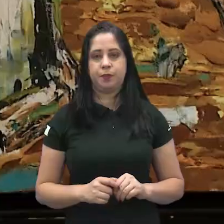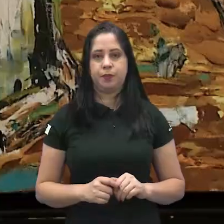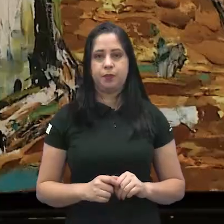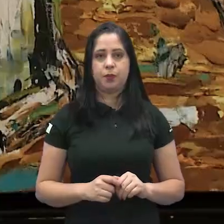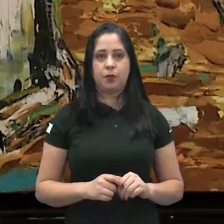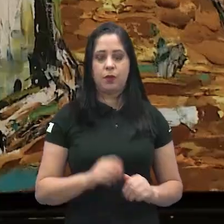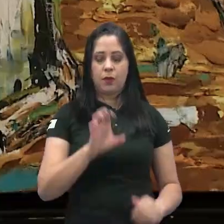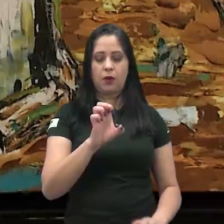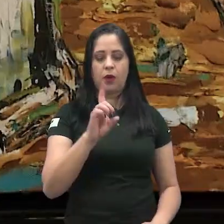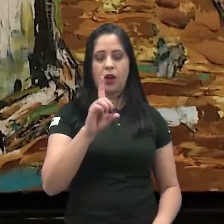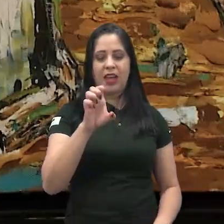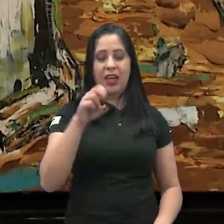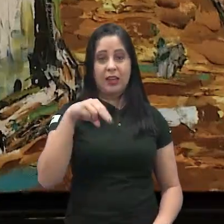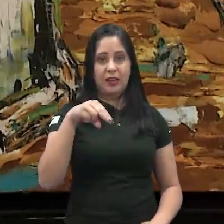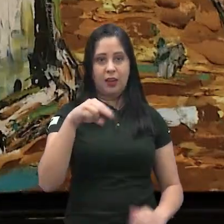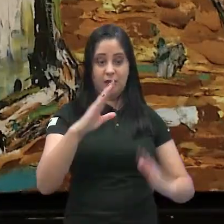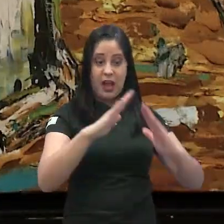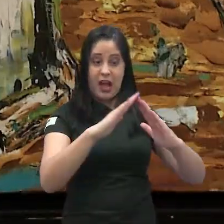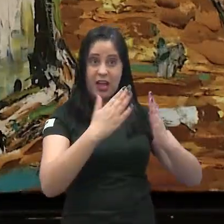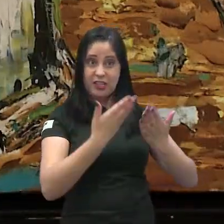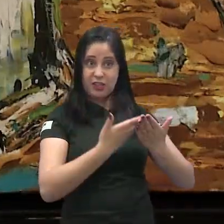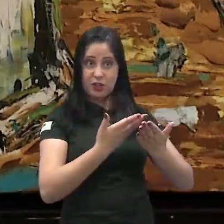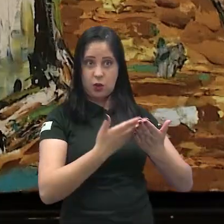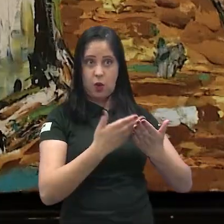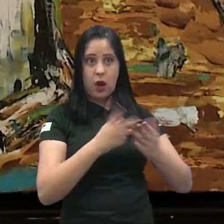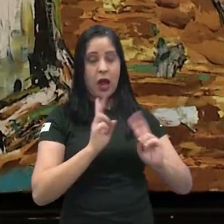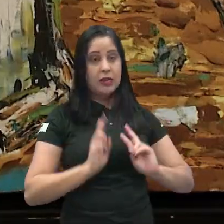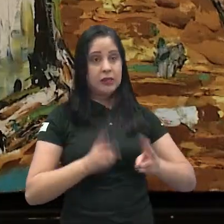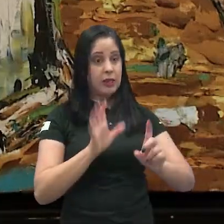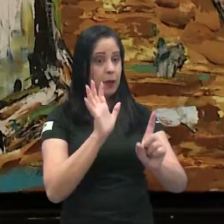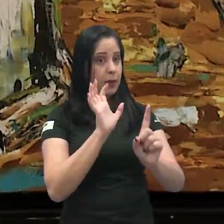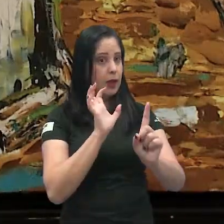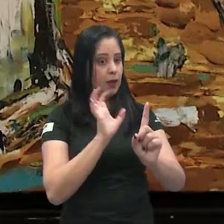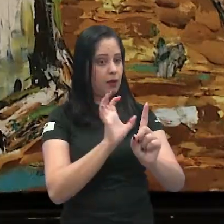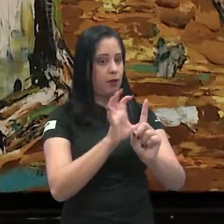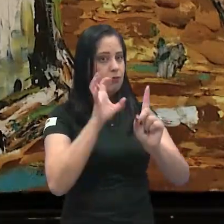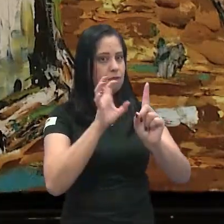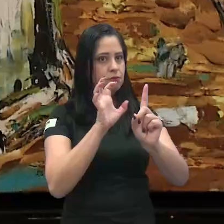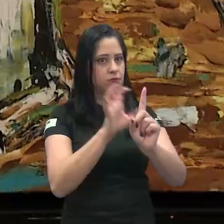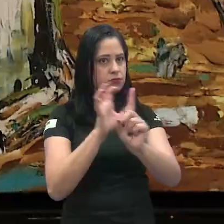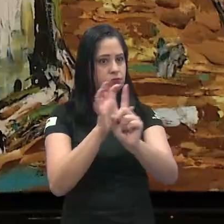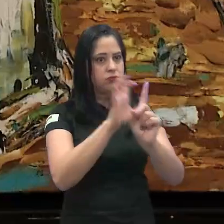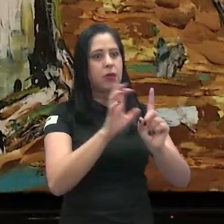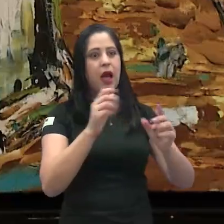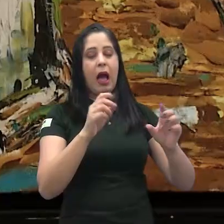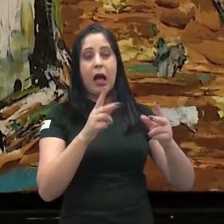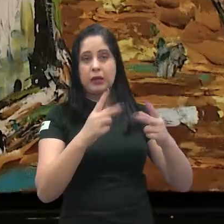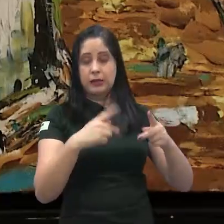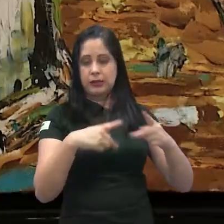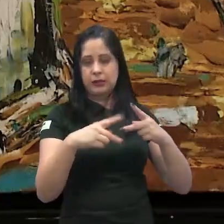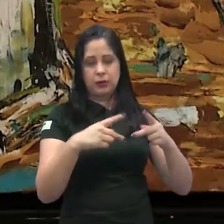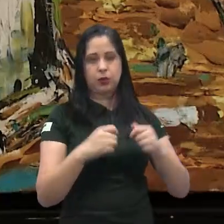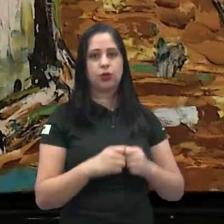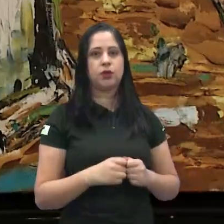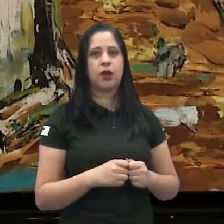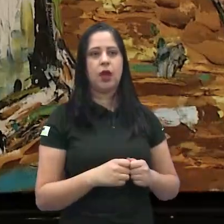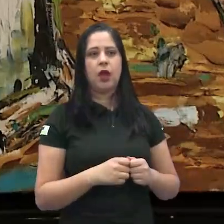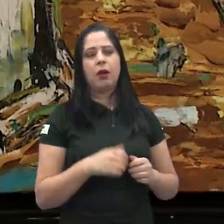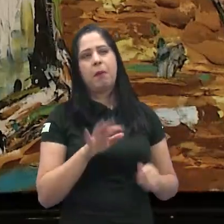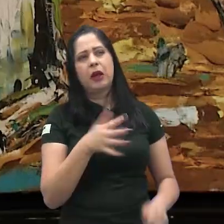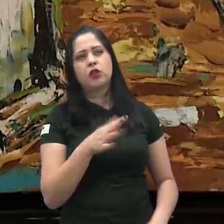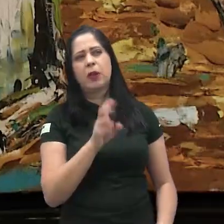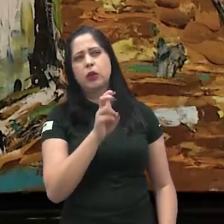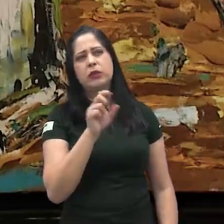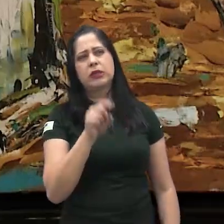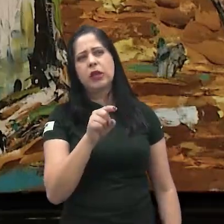teve um impacto muito grande na história da cidade. Nós calculamos que nós atendemos a mais de 5.000